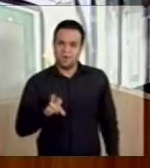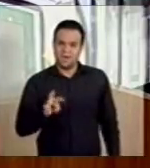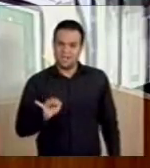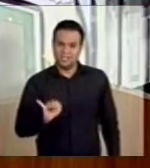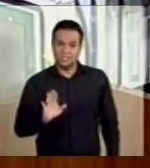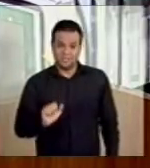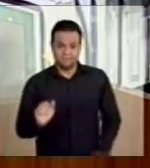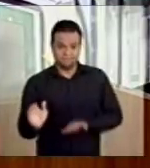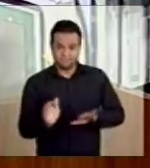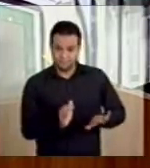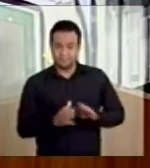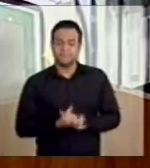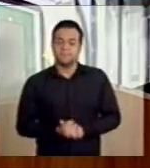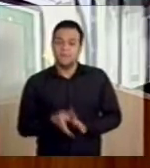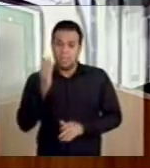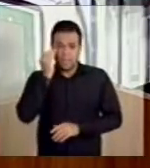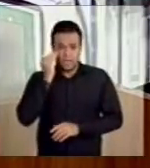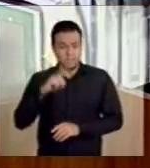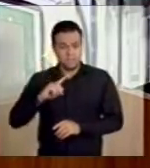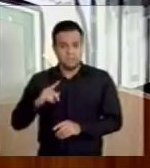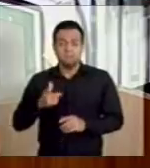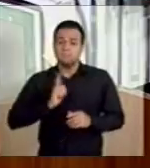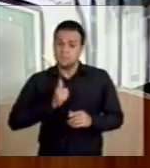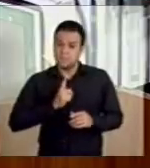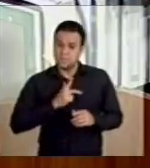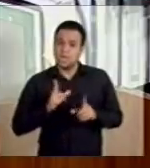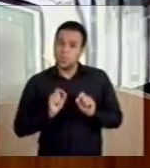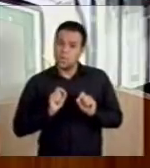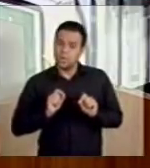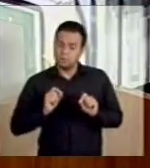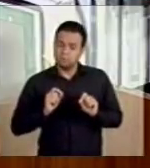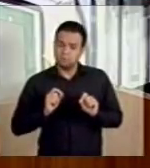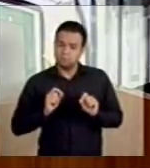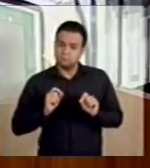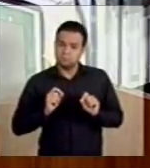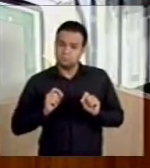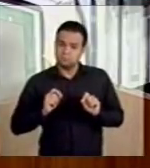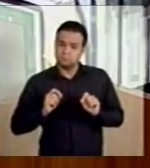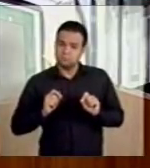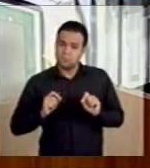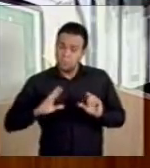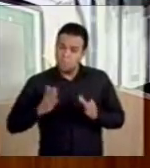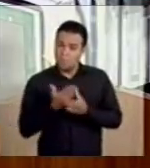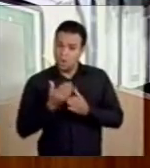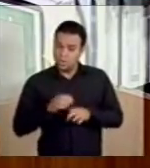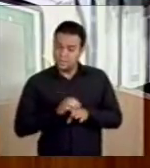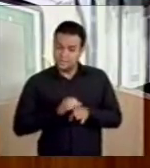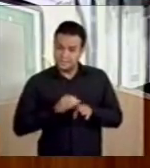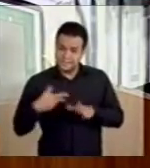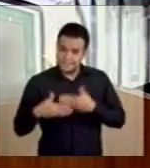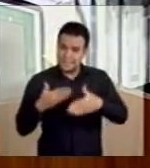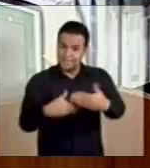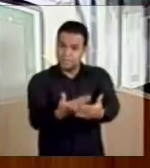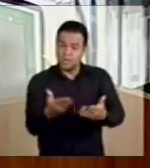neste processo, senhora presidente, busca-se neste processo a consecução de um fim revestido